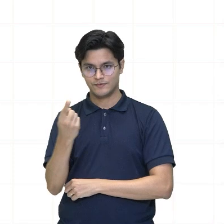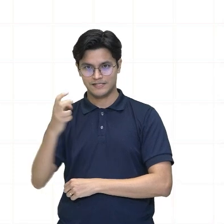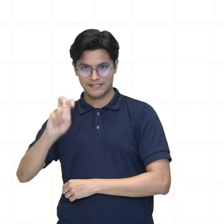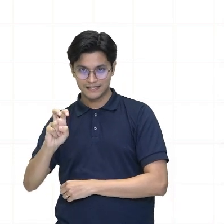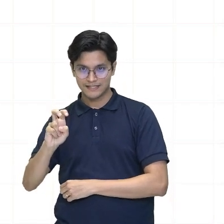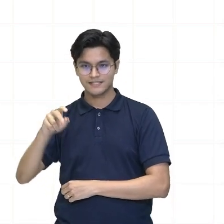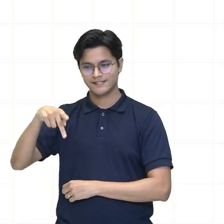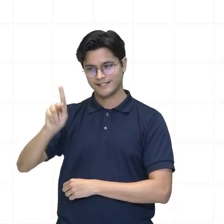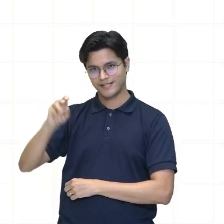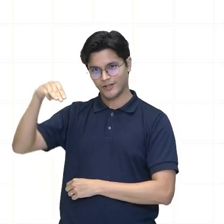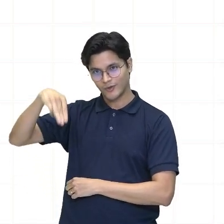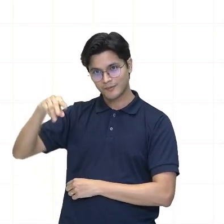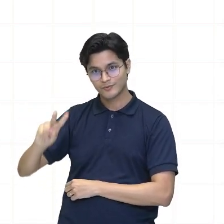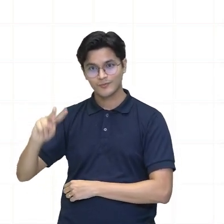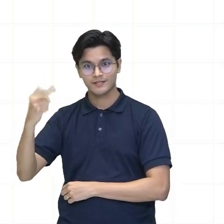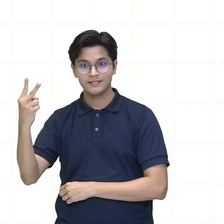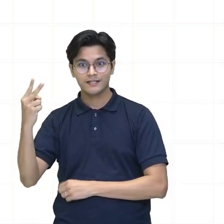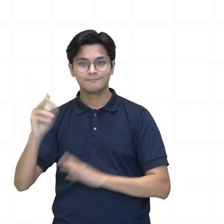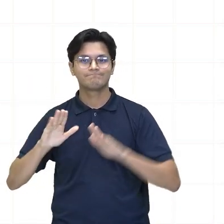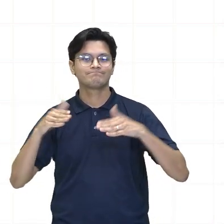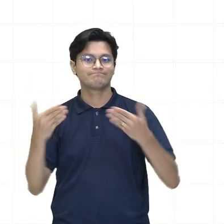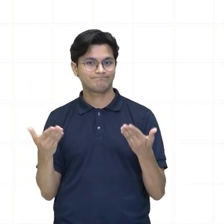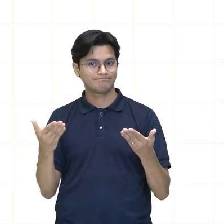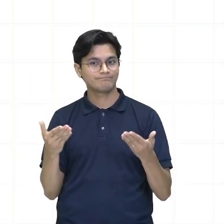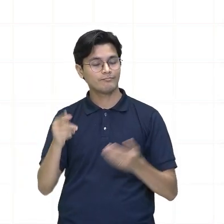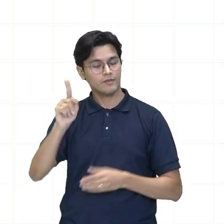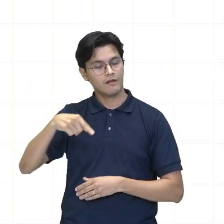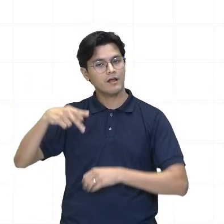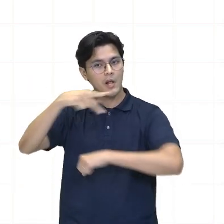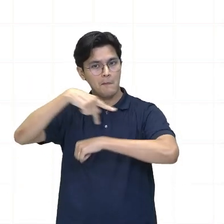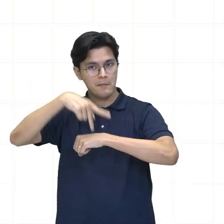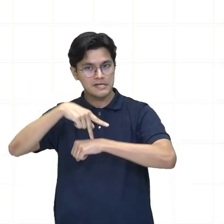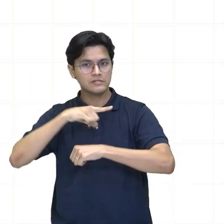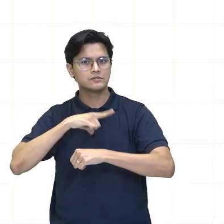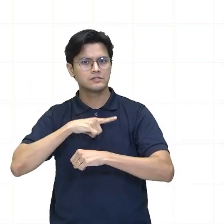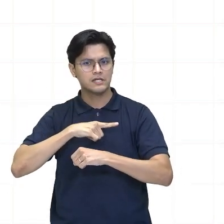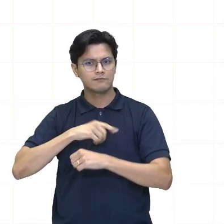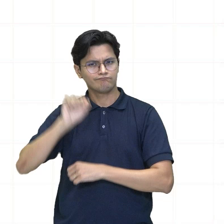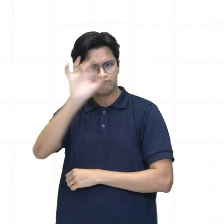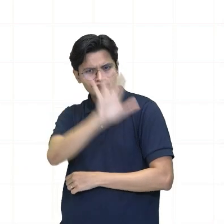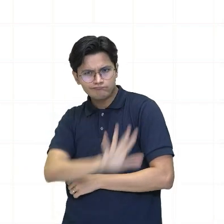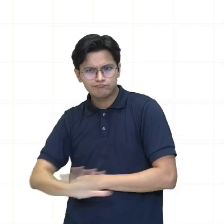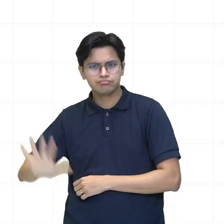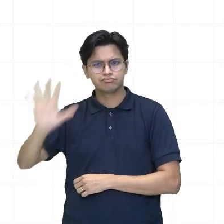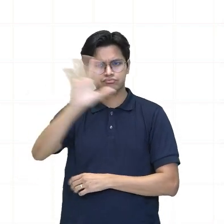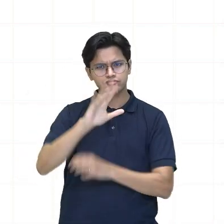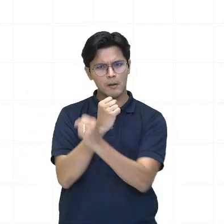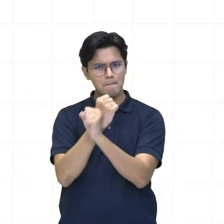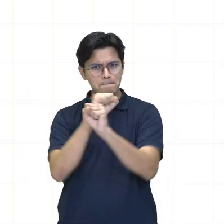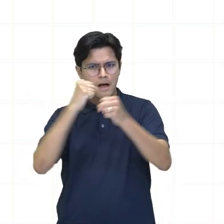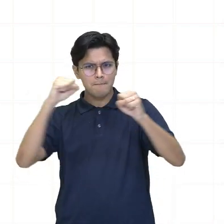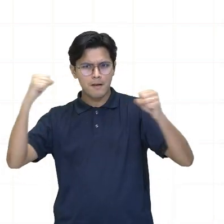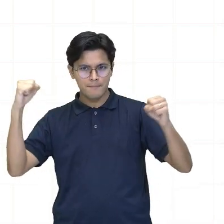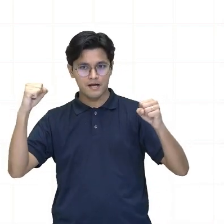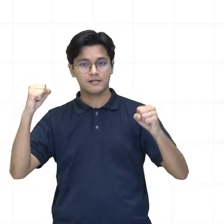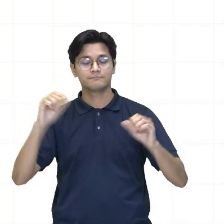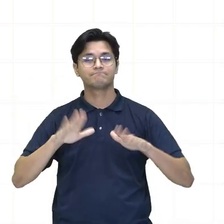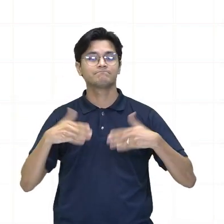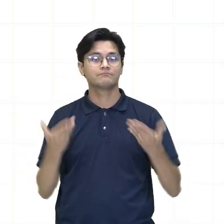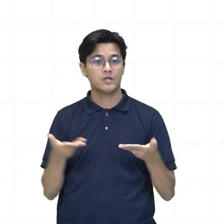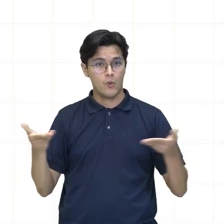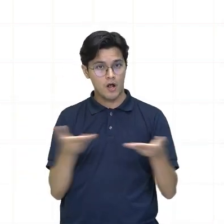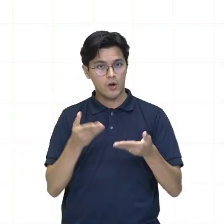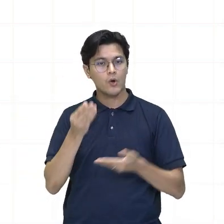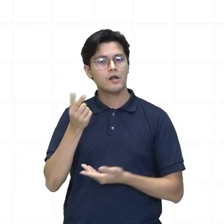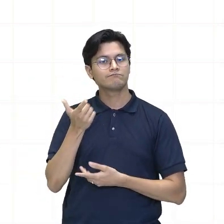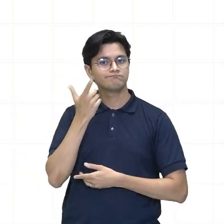quilômetros quadrados, né? Então, ele é um país de grande extensão territorial. E aí a gente vai observando nesse